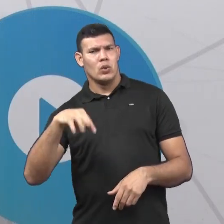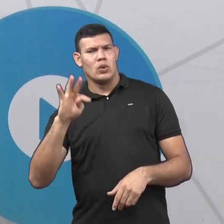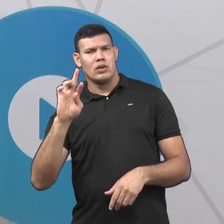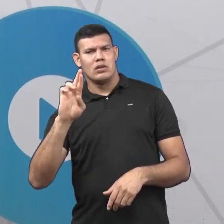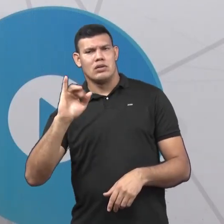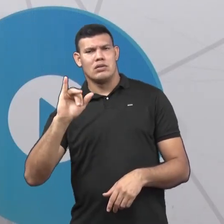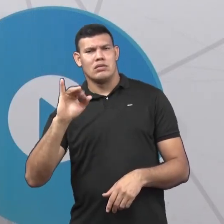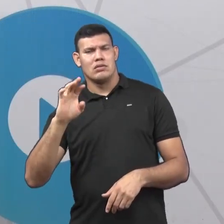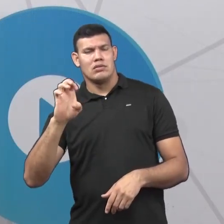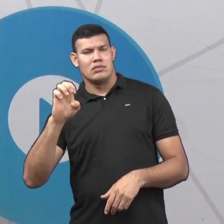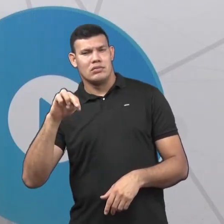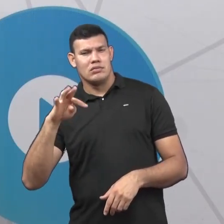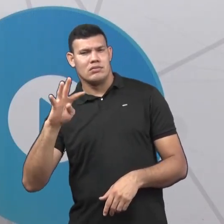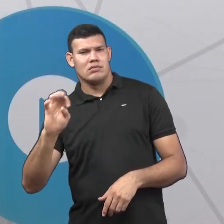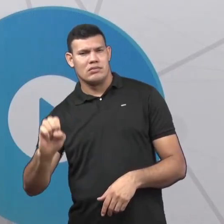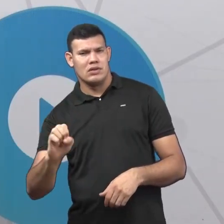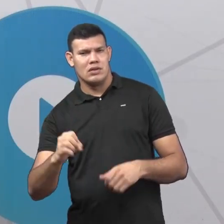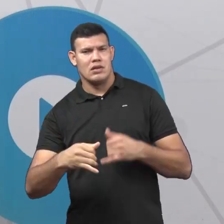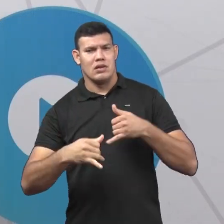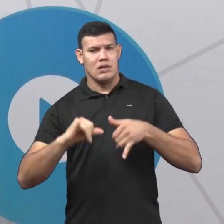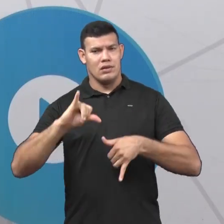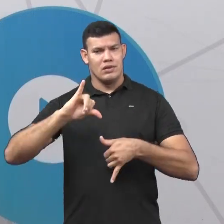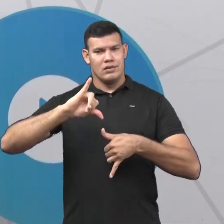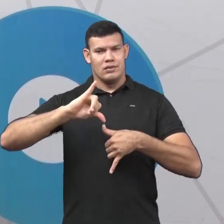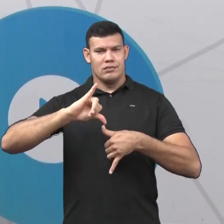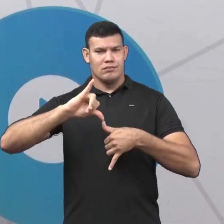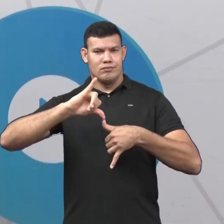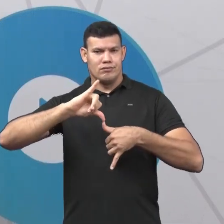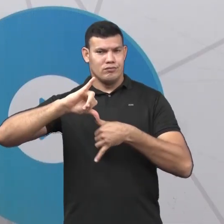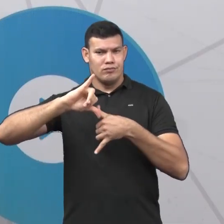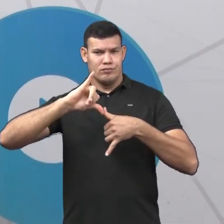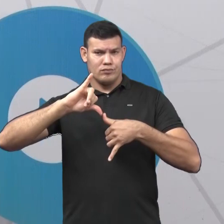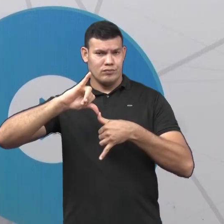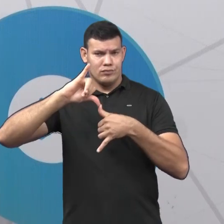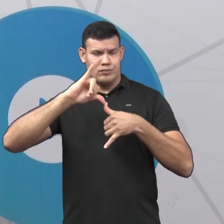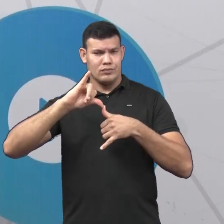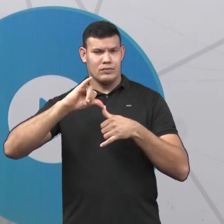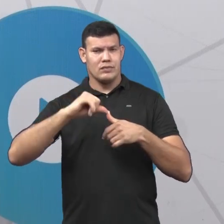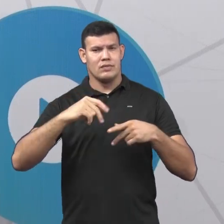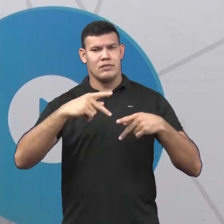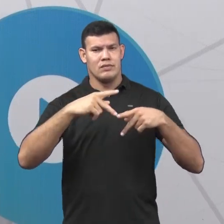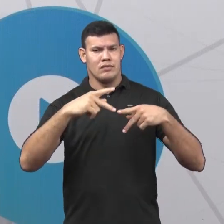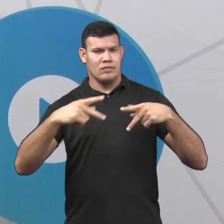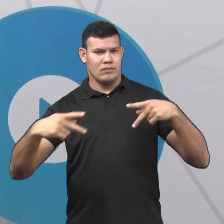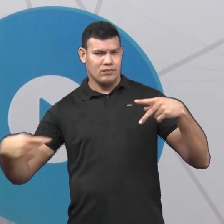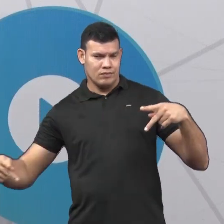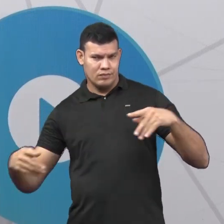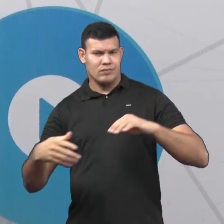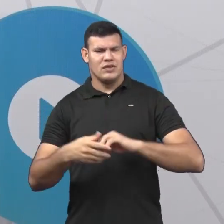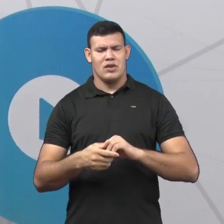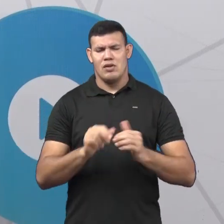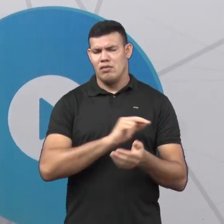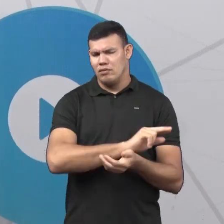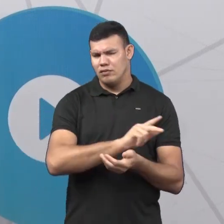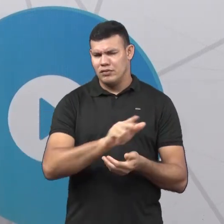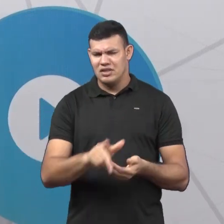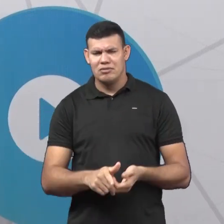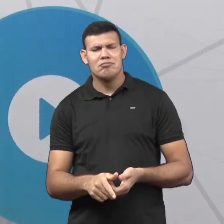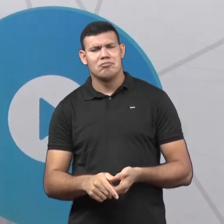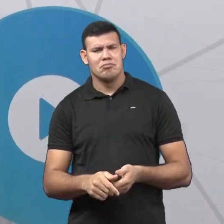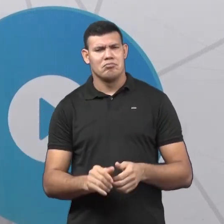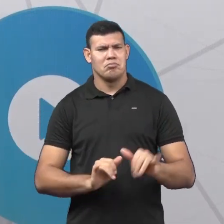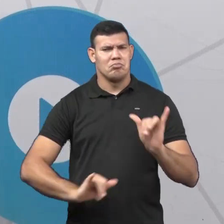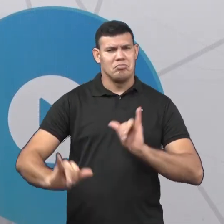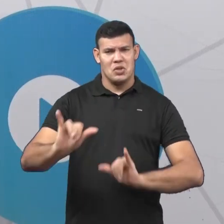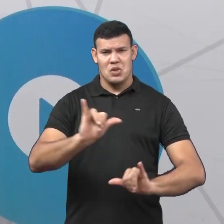lipídios, a gente também tem a presença de hormônios e também de anticorpos, que são substâncias que